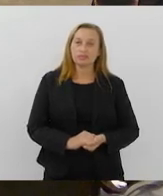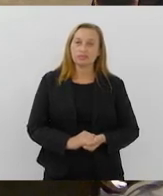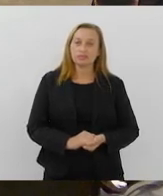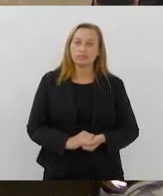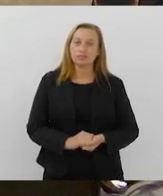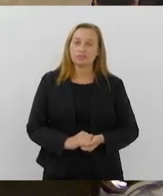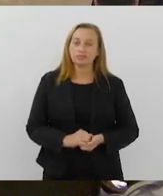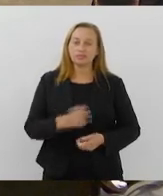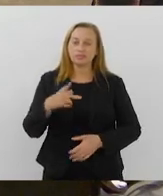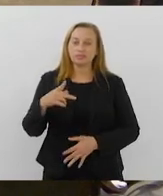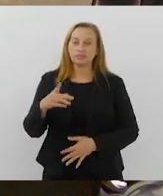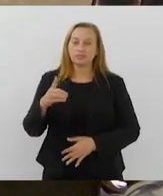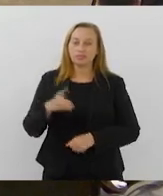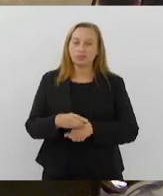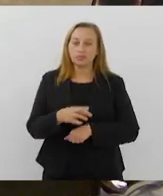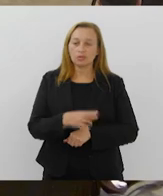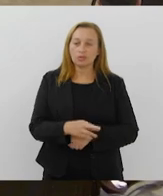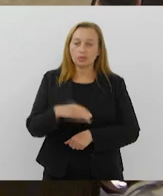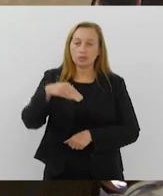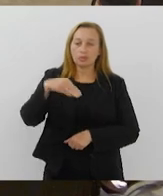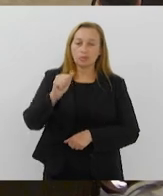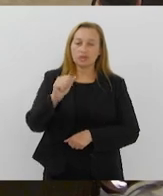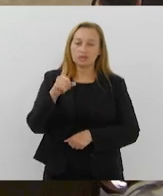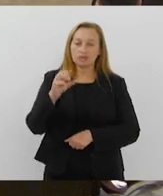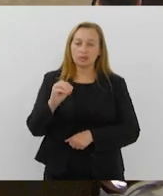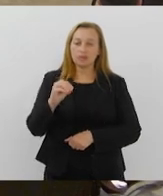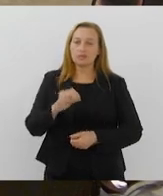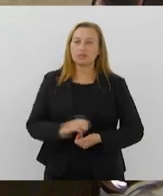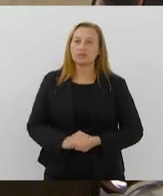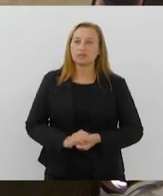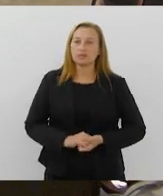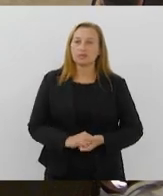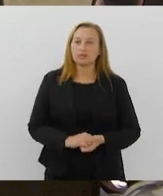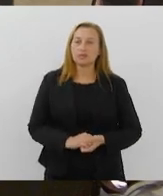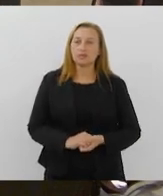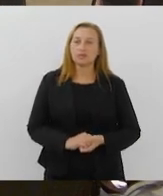Doutor Marcelo Domingues de Freitas e Castro.